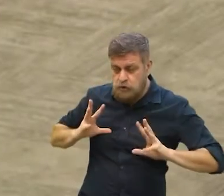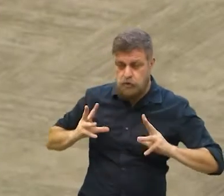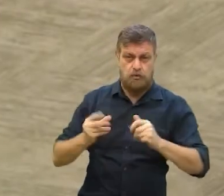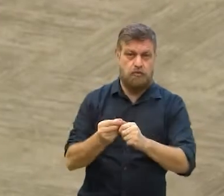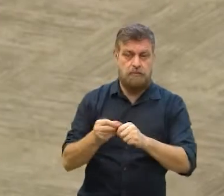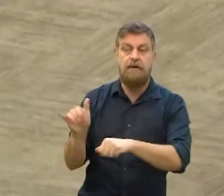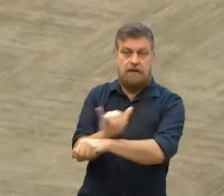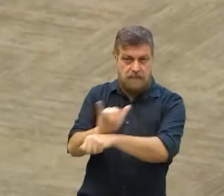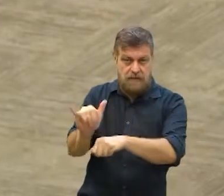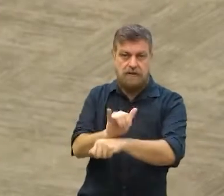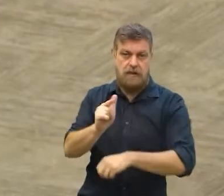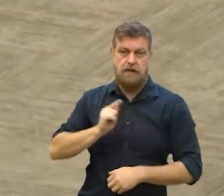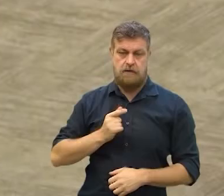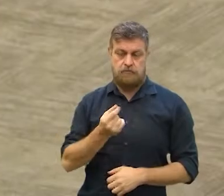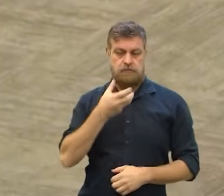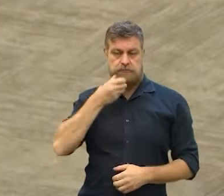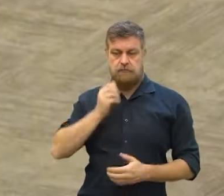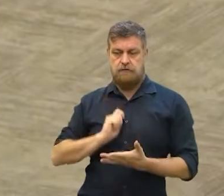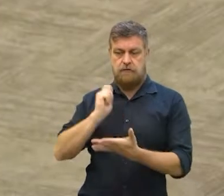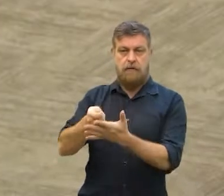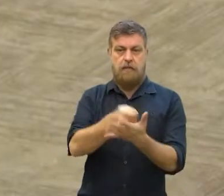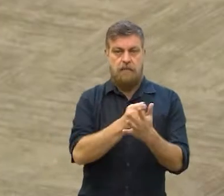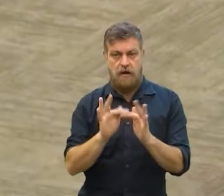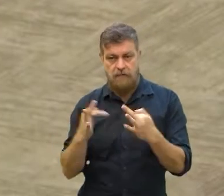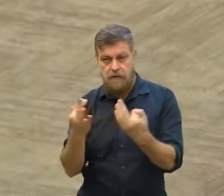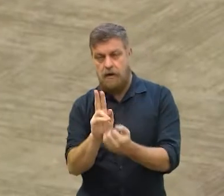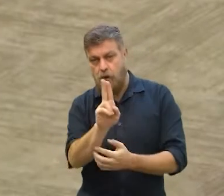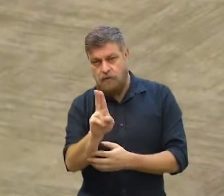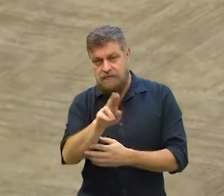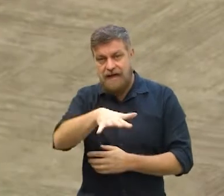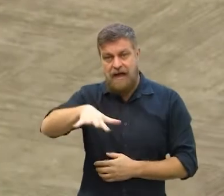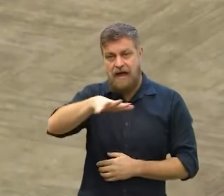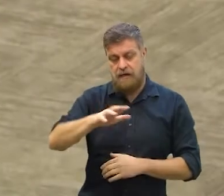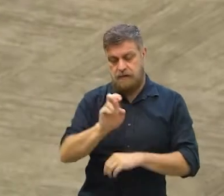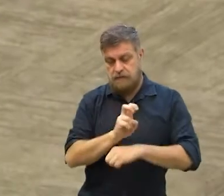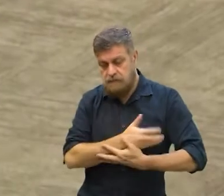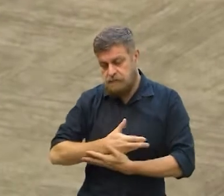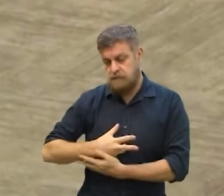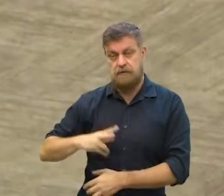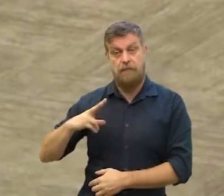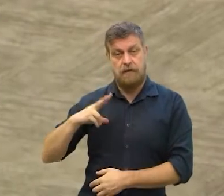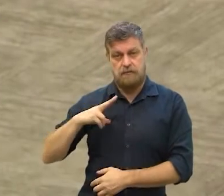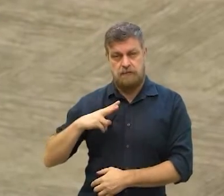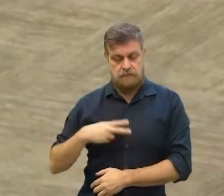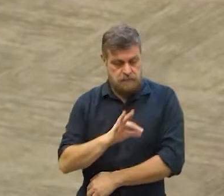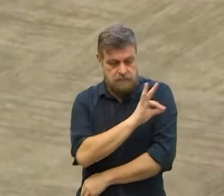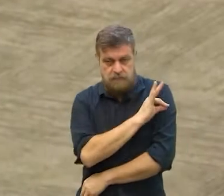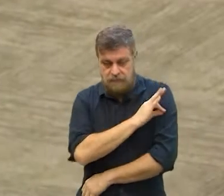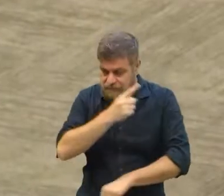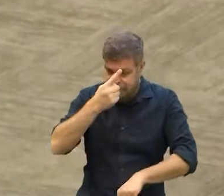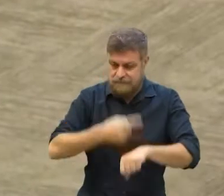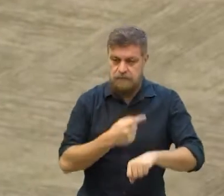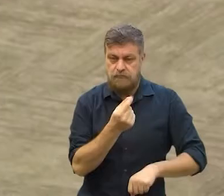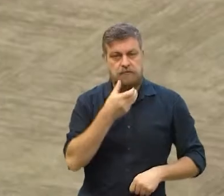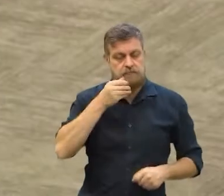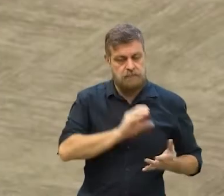demanda, essa seria uma alternativa para que se possa utilizar a rede privada, e a prefeitura